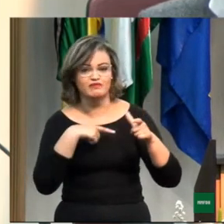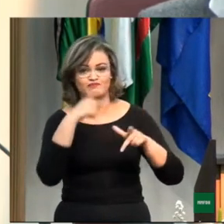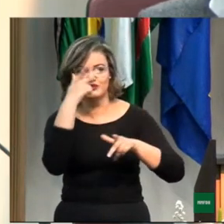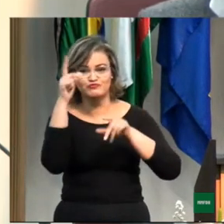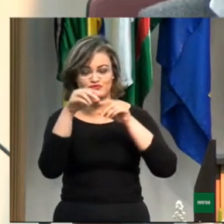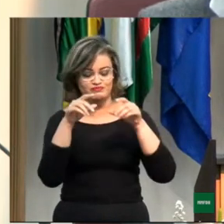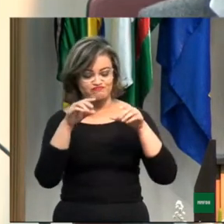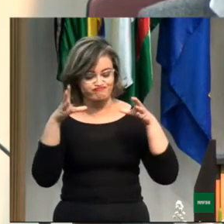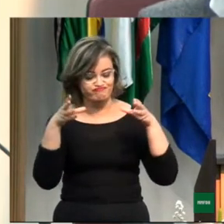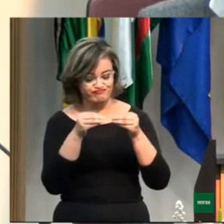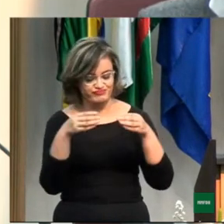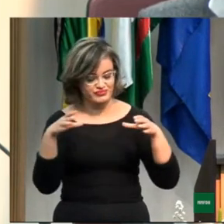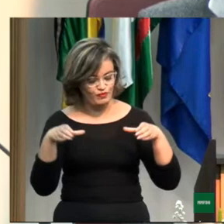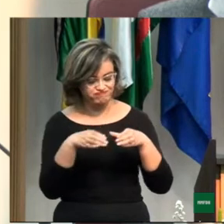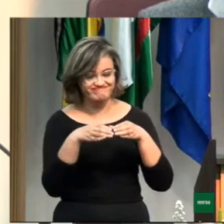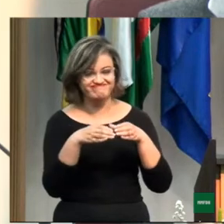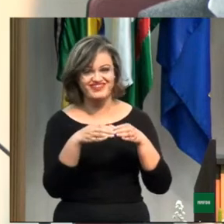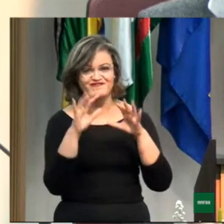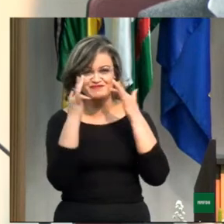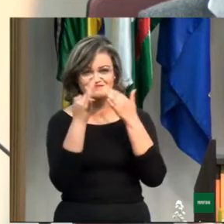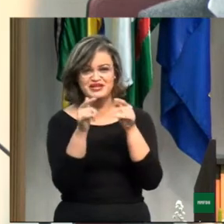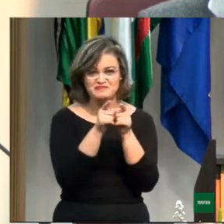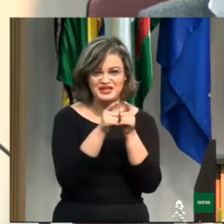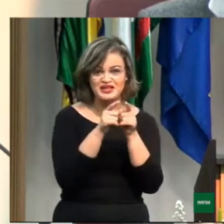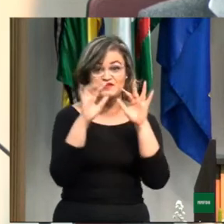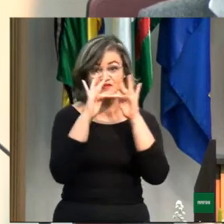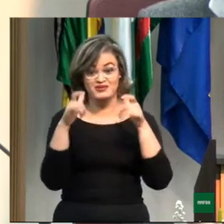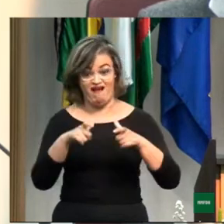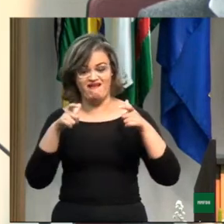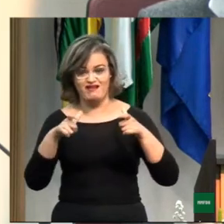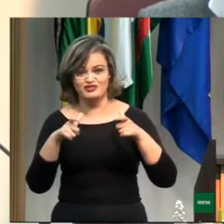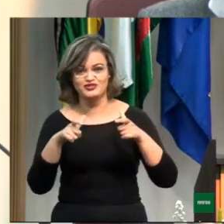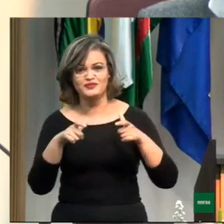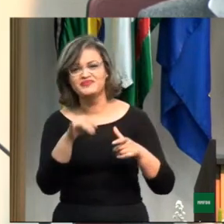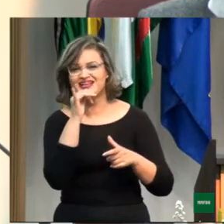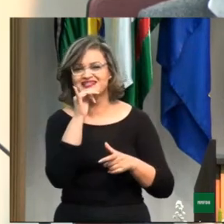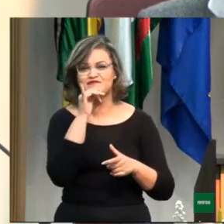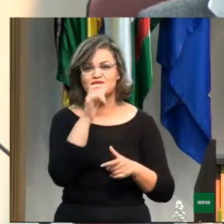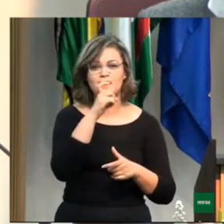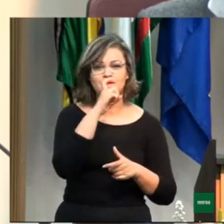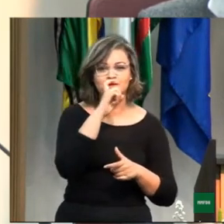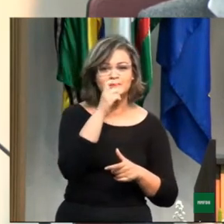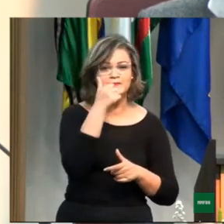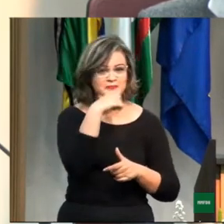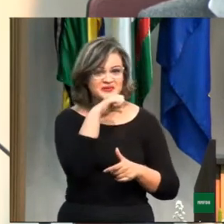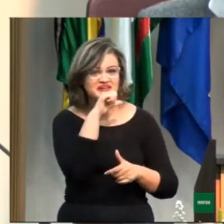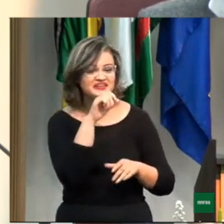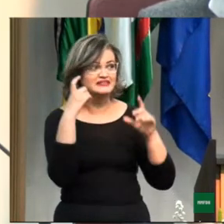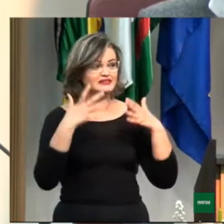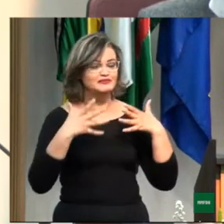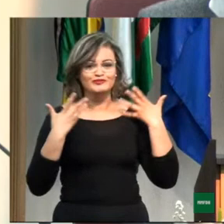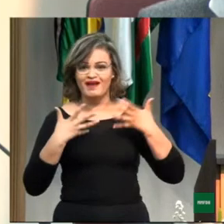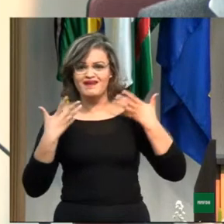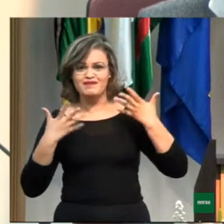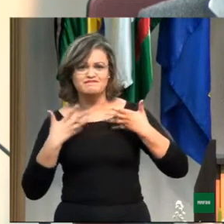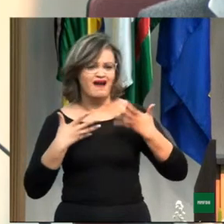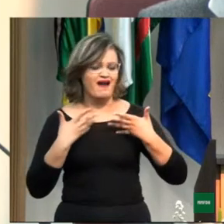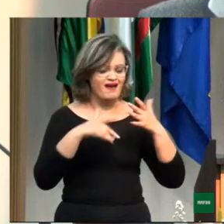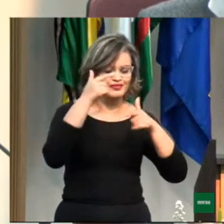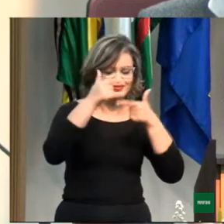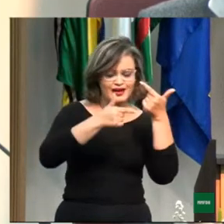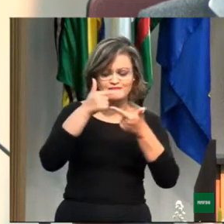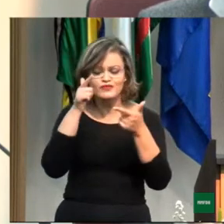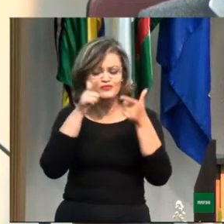pais estão tão animados nesse tempo, muito fruto do trabalho de vocês, para